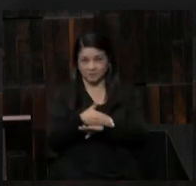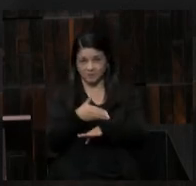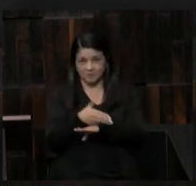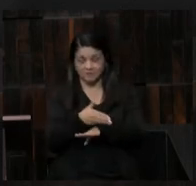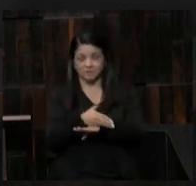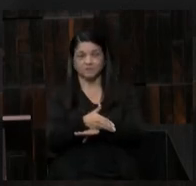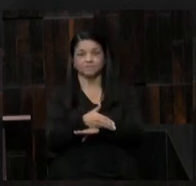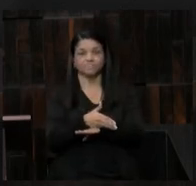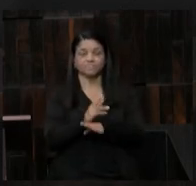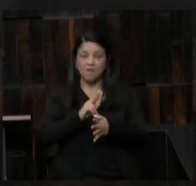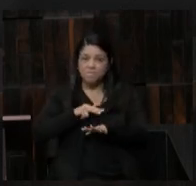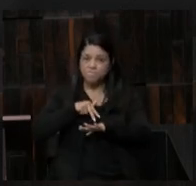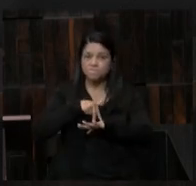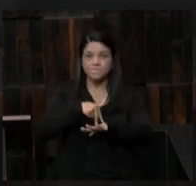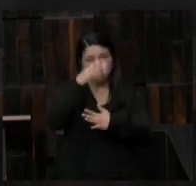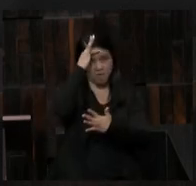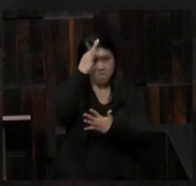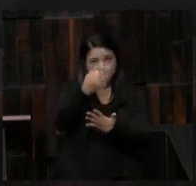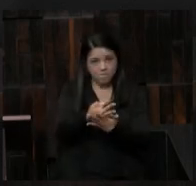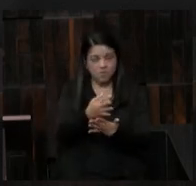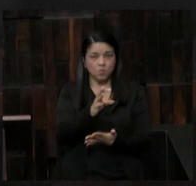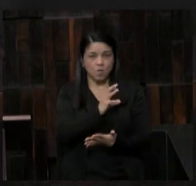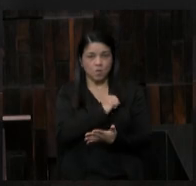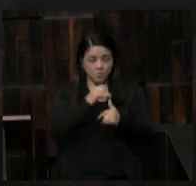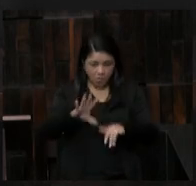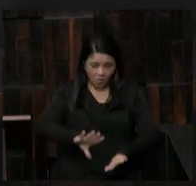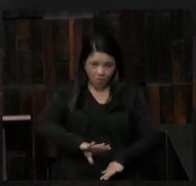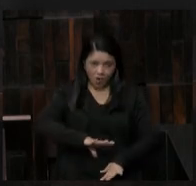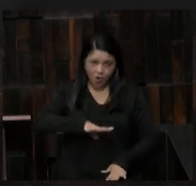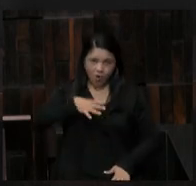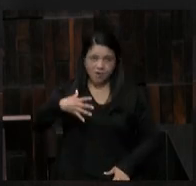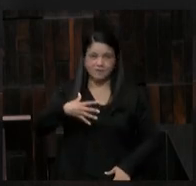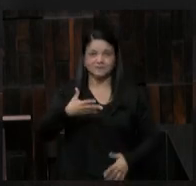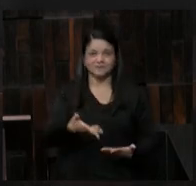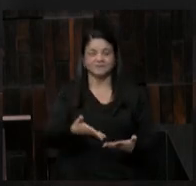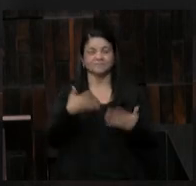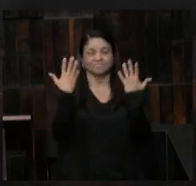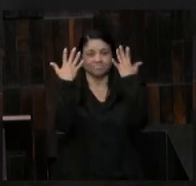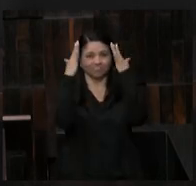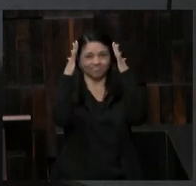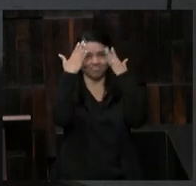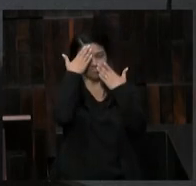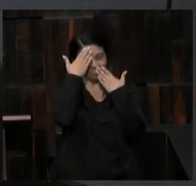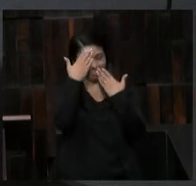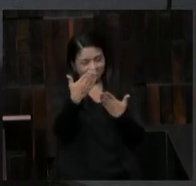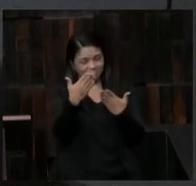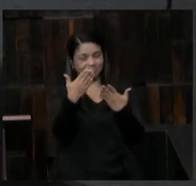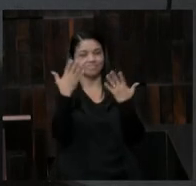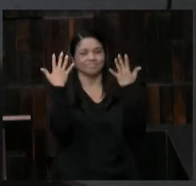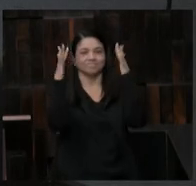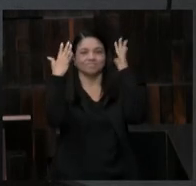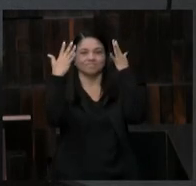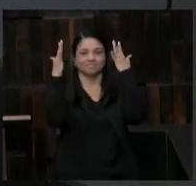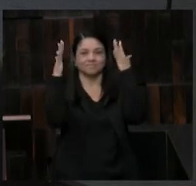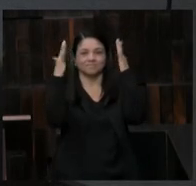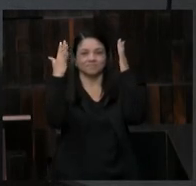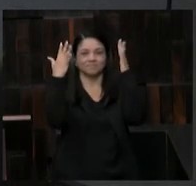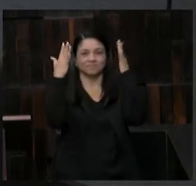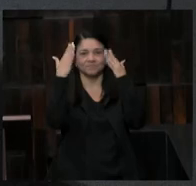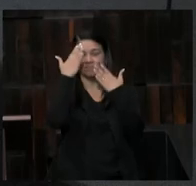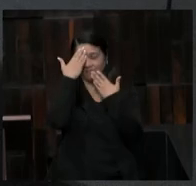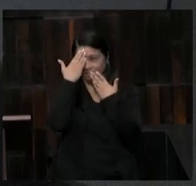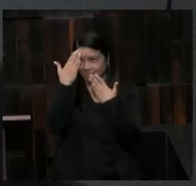e firmes na fé, no amor e na coragem. Muito obrigado. Muito obrigada,